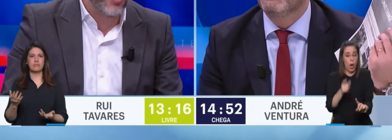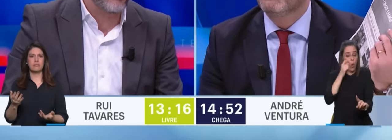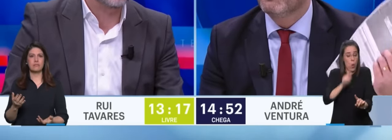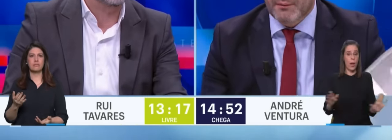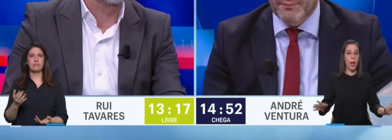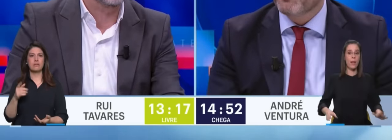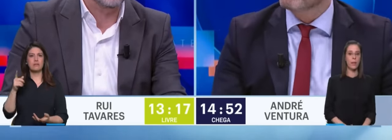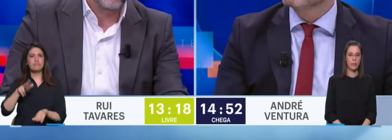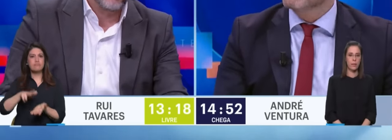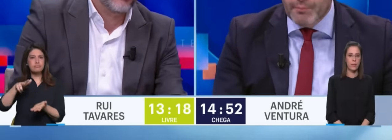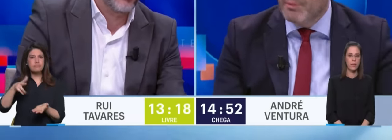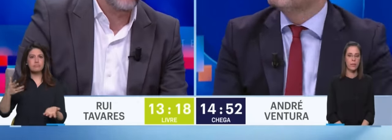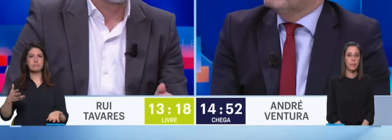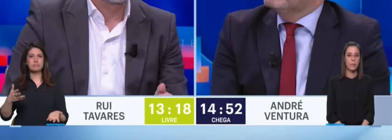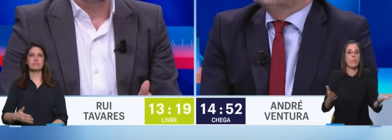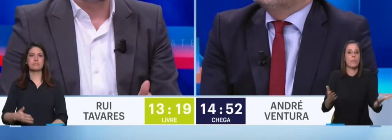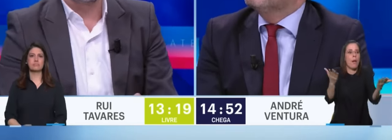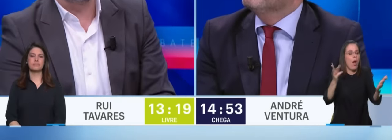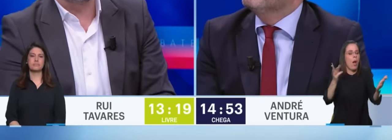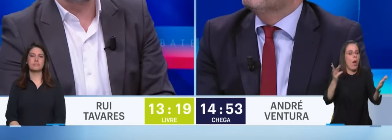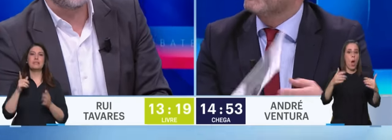Mas vamos deixar